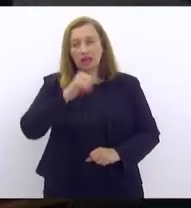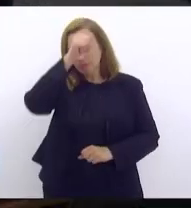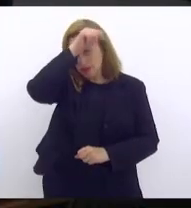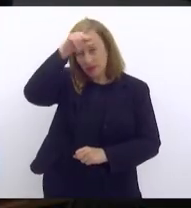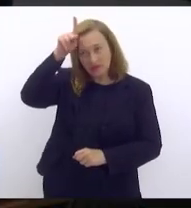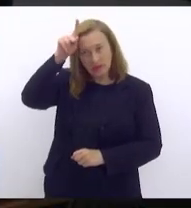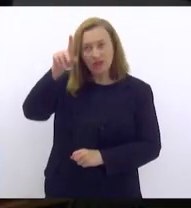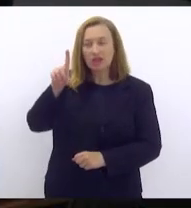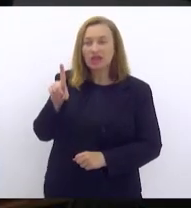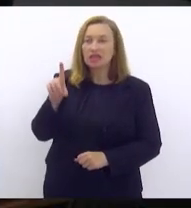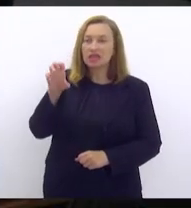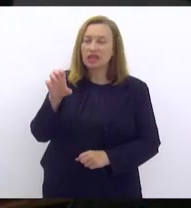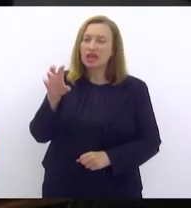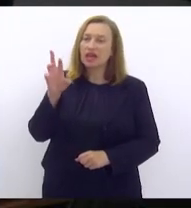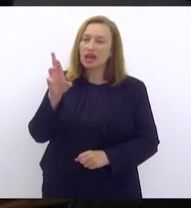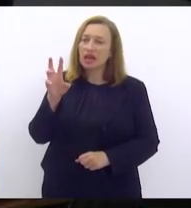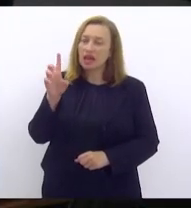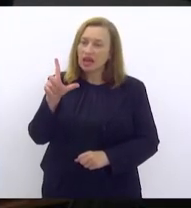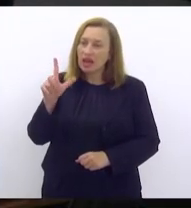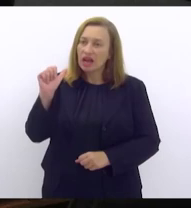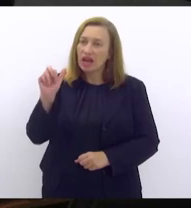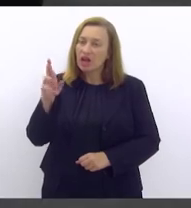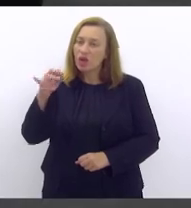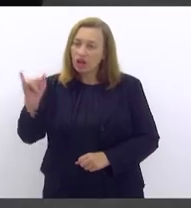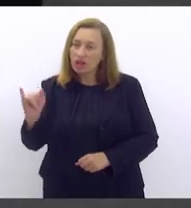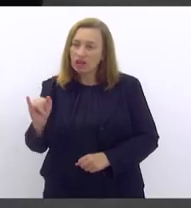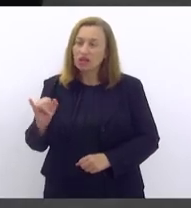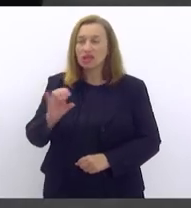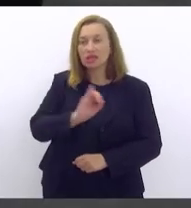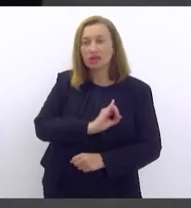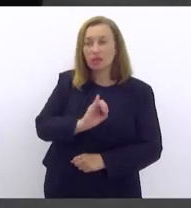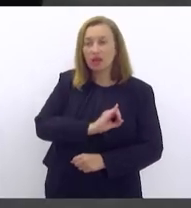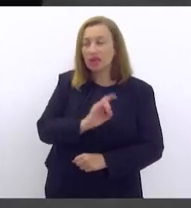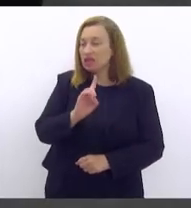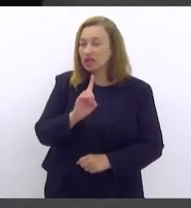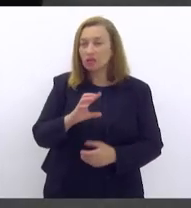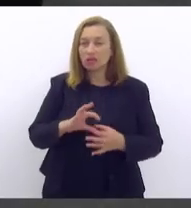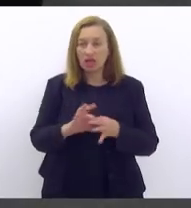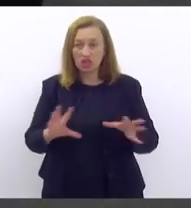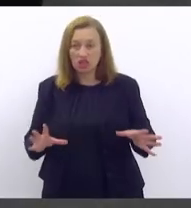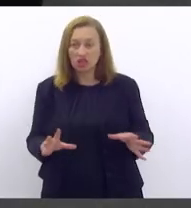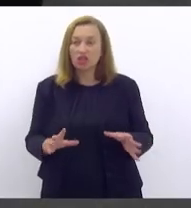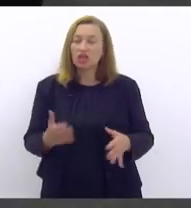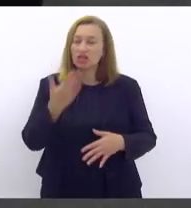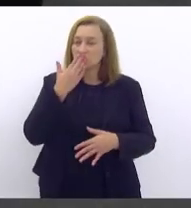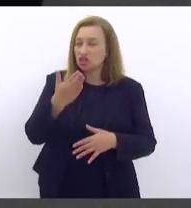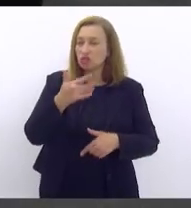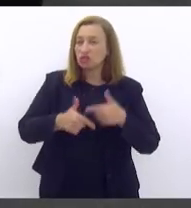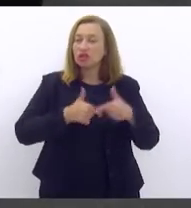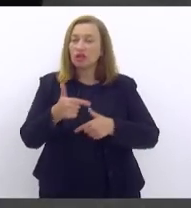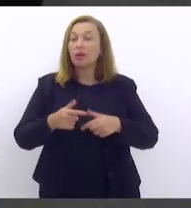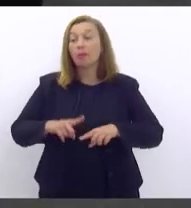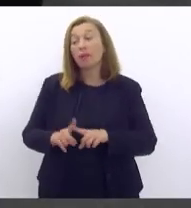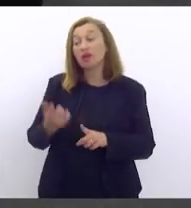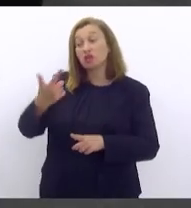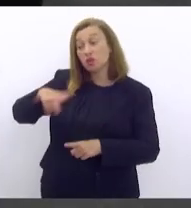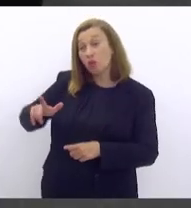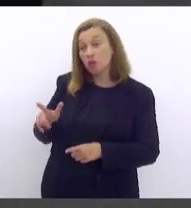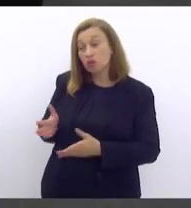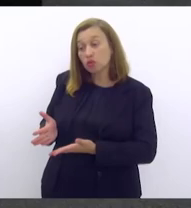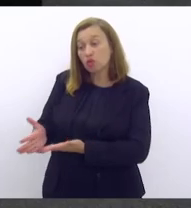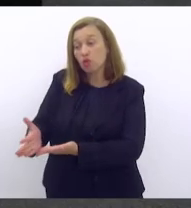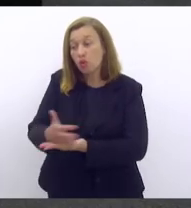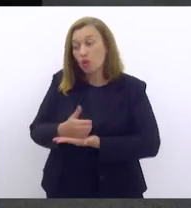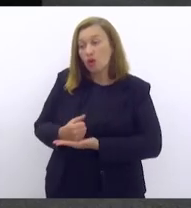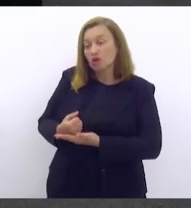Delaroli de Itaboraí que não permite essa semvergonhice, mas há prefeitos de outras cidades que querem arrecadar, botar a mão no seu